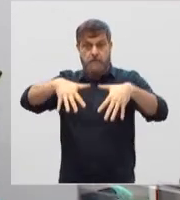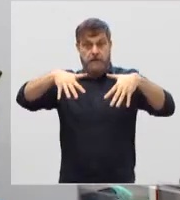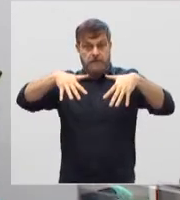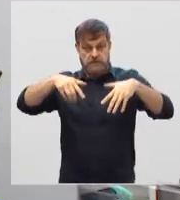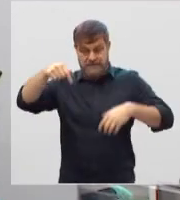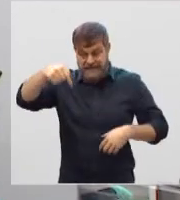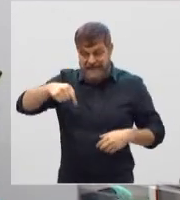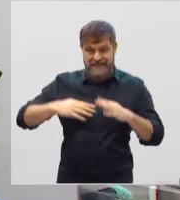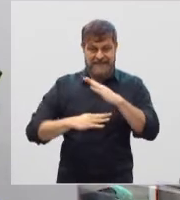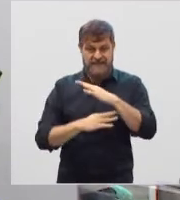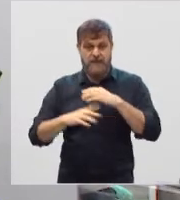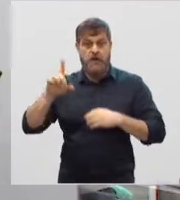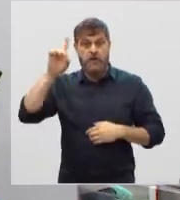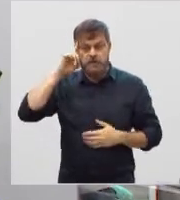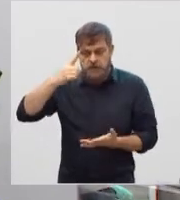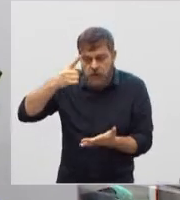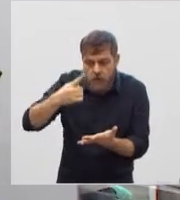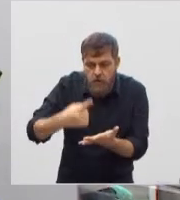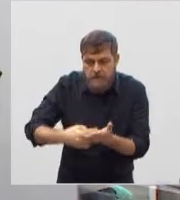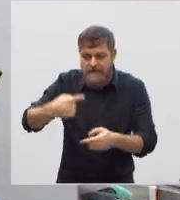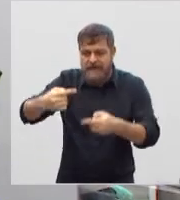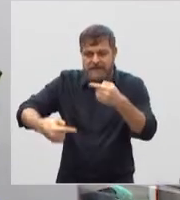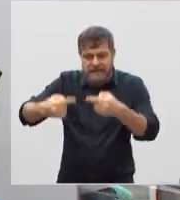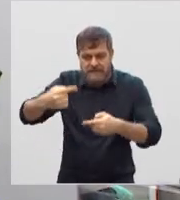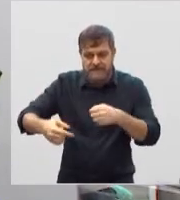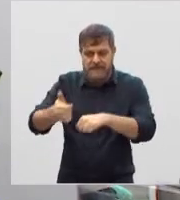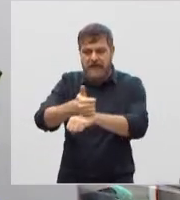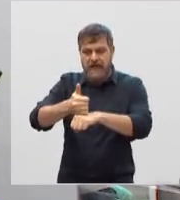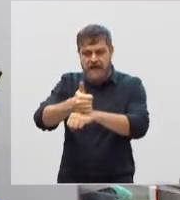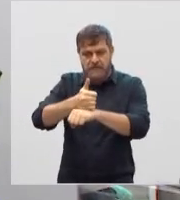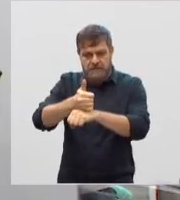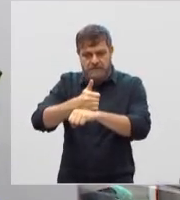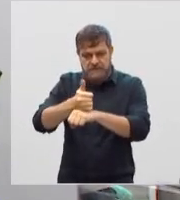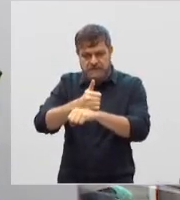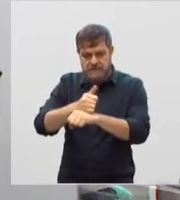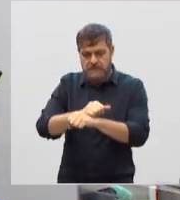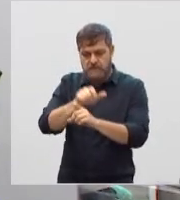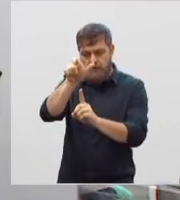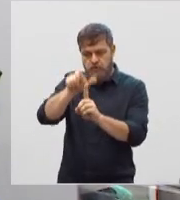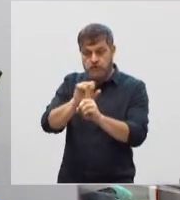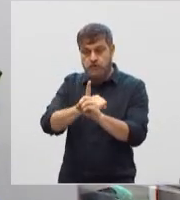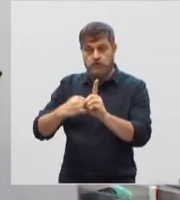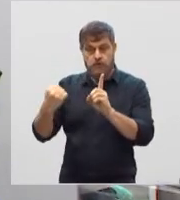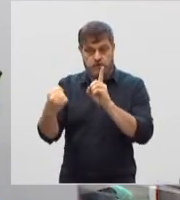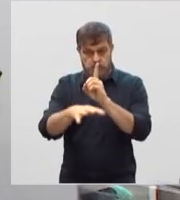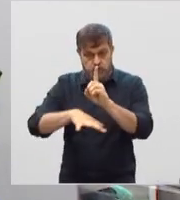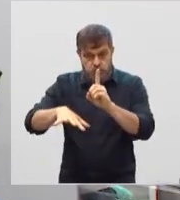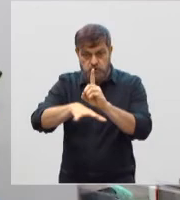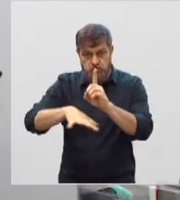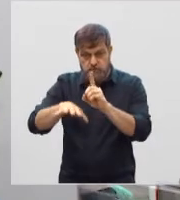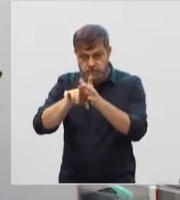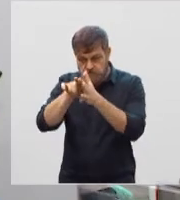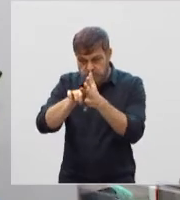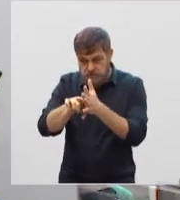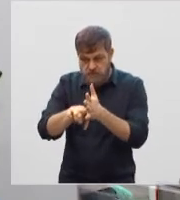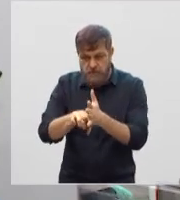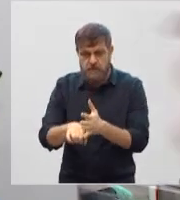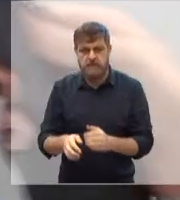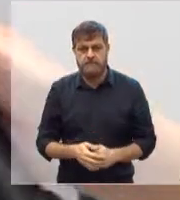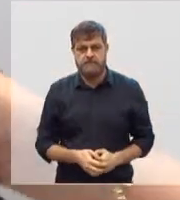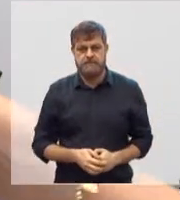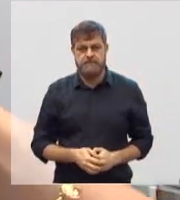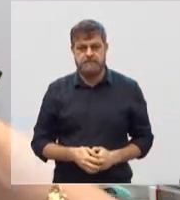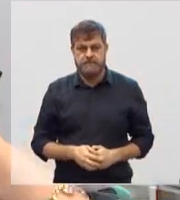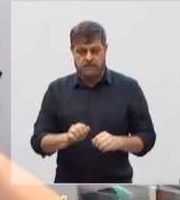até uma audiência para definir o dia, para debater esse assunto. É uma forma de todo mundo participar da vida